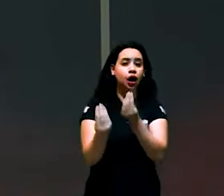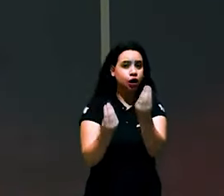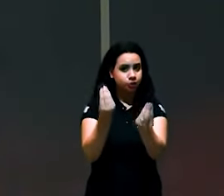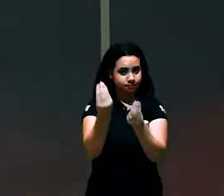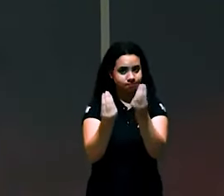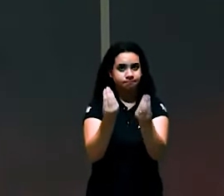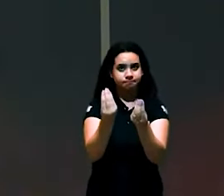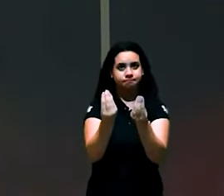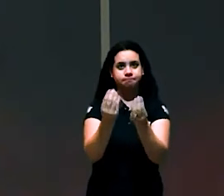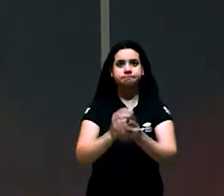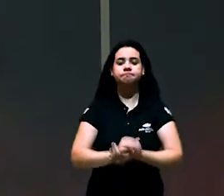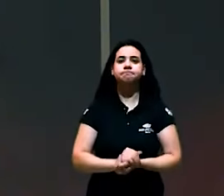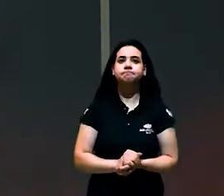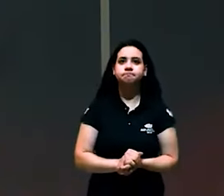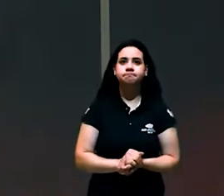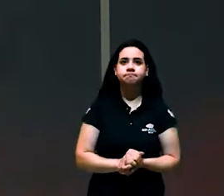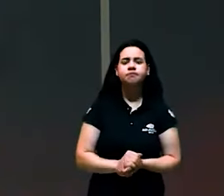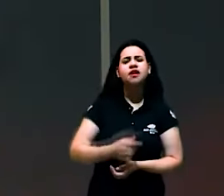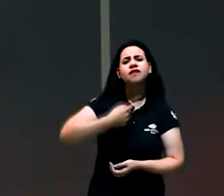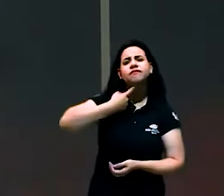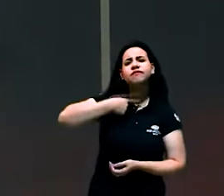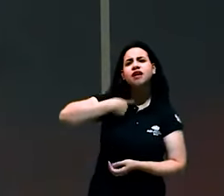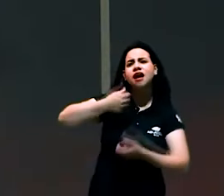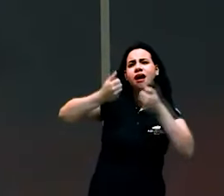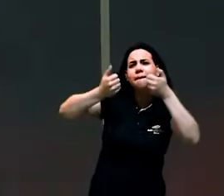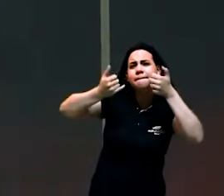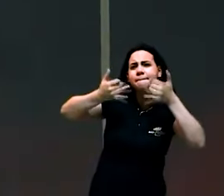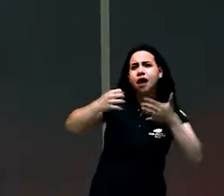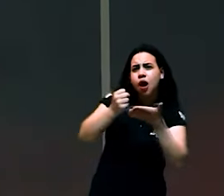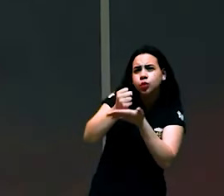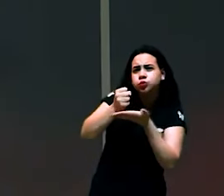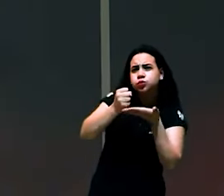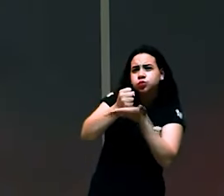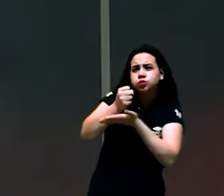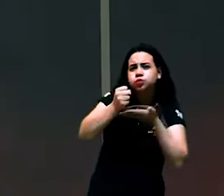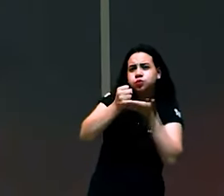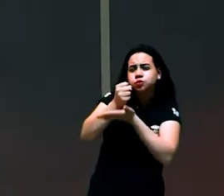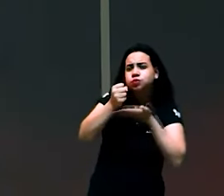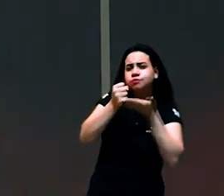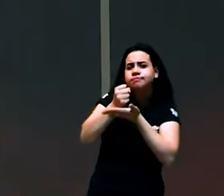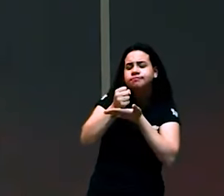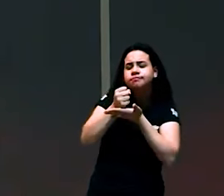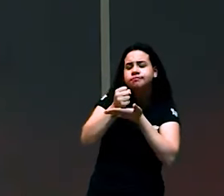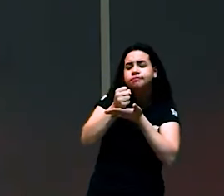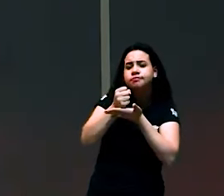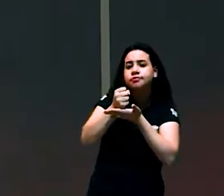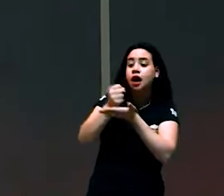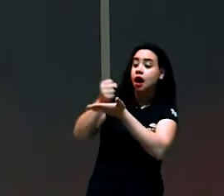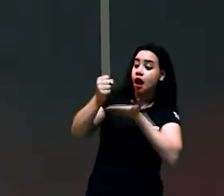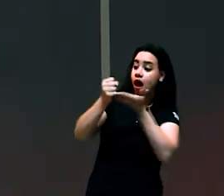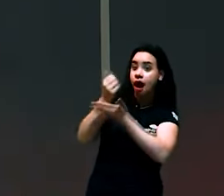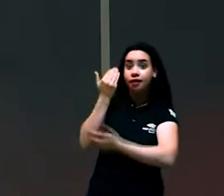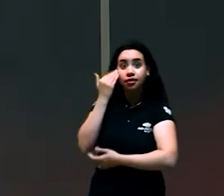e olhar um pouco as raízes para nós conservar a identidade do Espírito